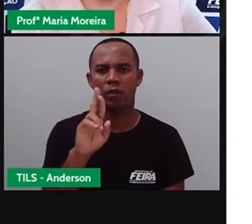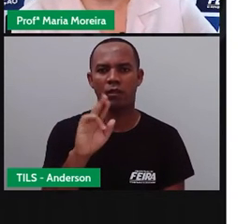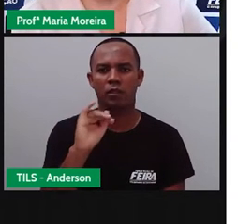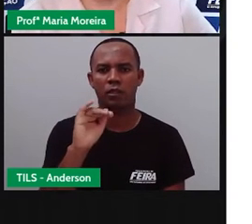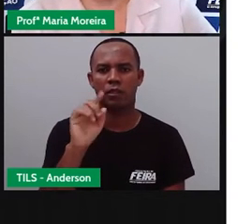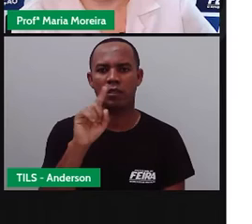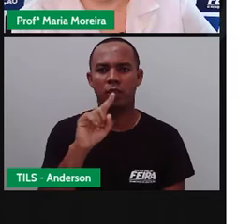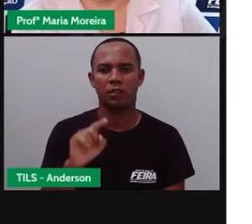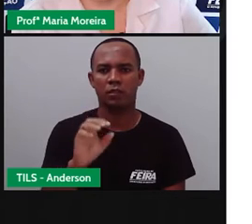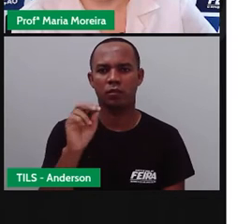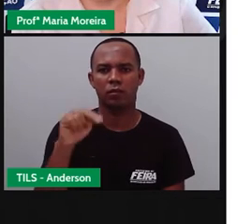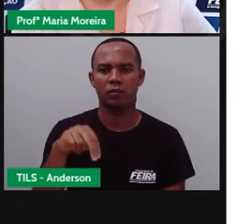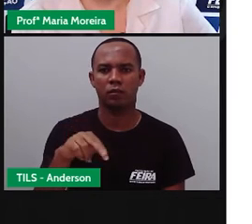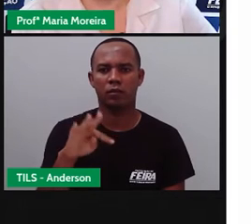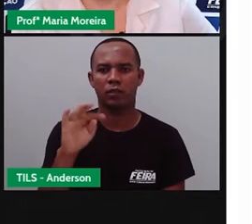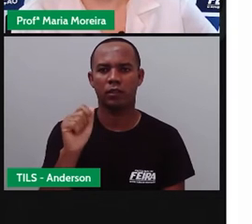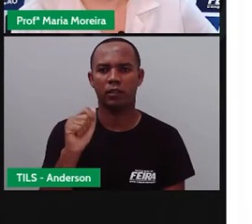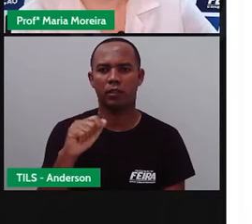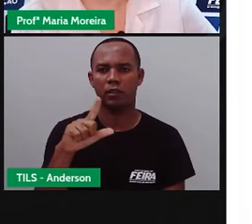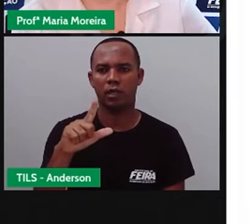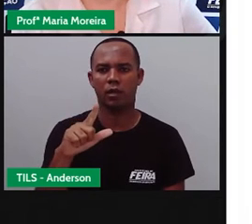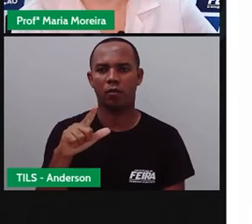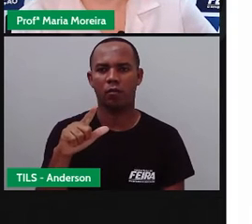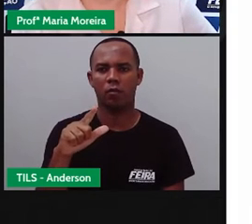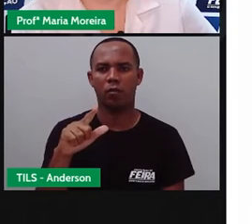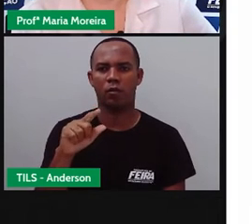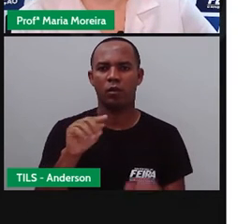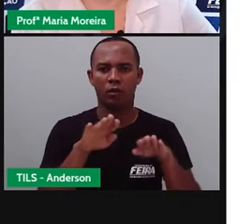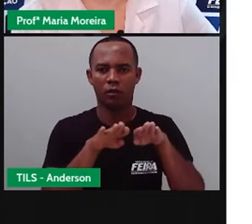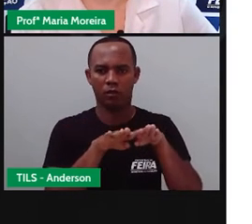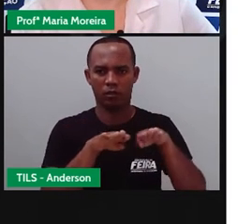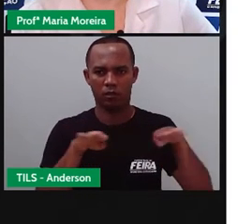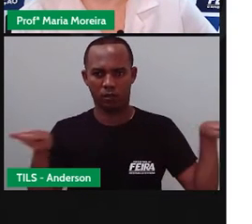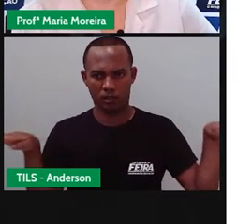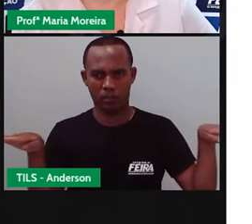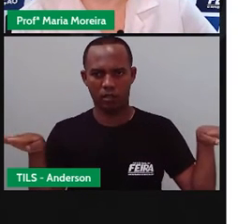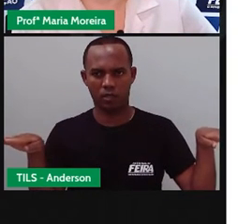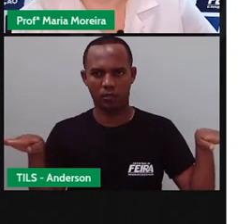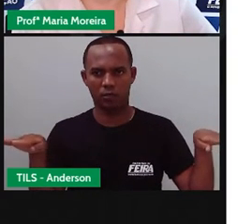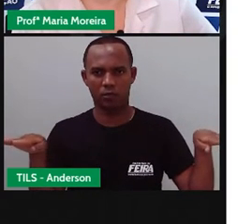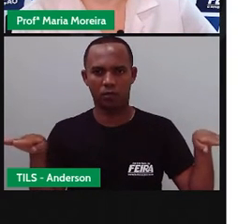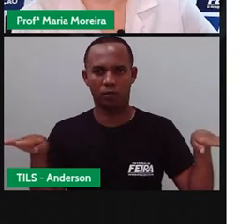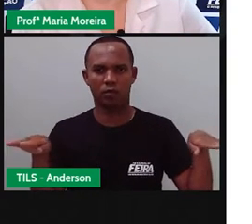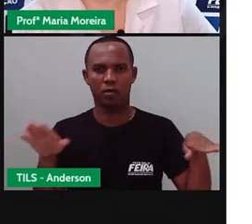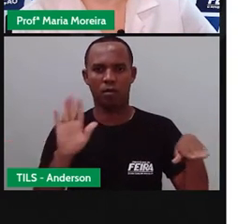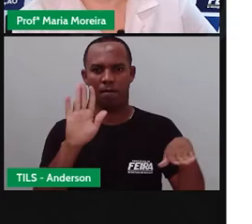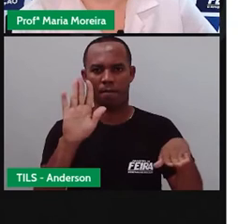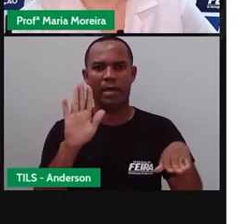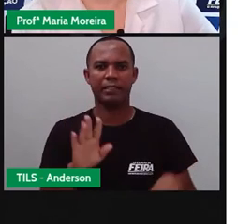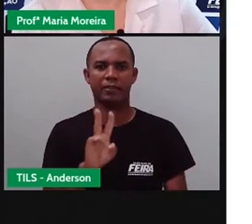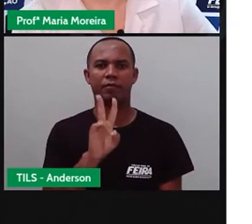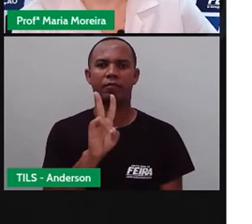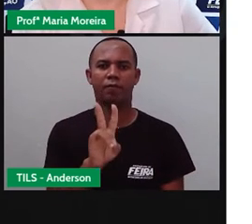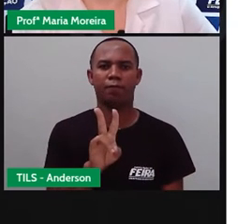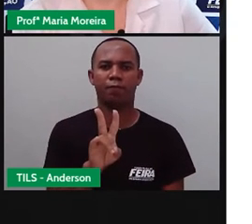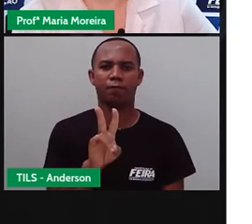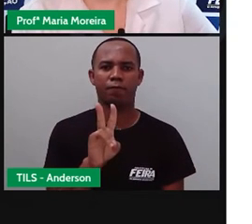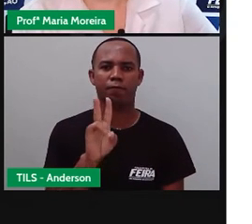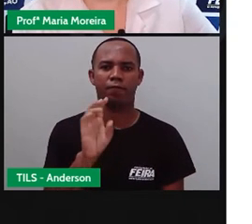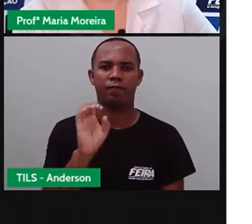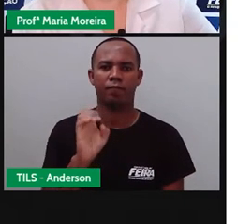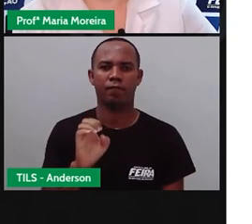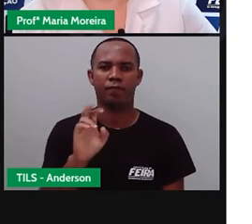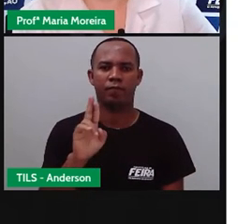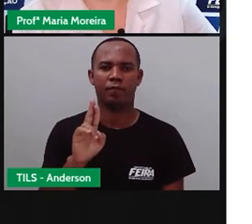horizontal ou seja deitadinho quer dizer o que ó representa o que uma unidade